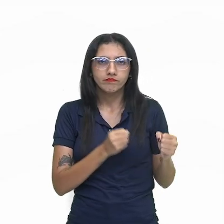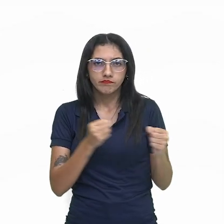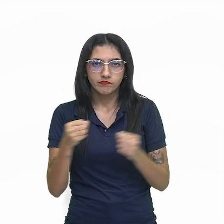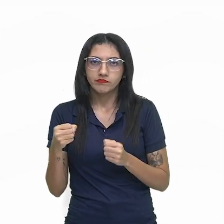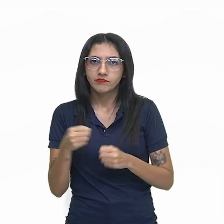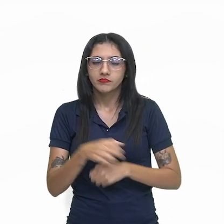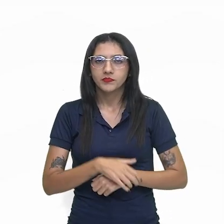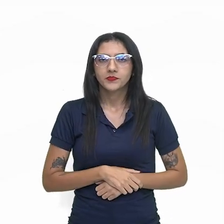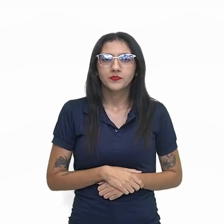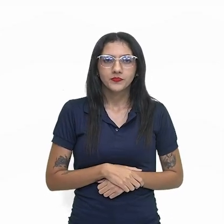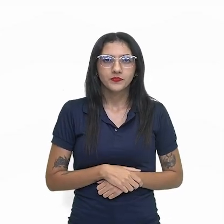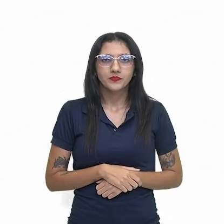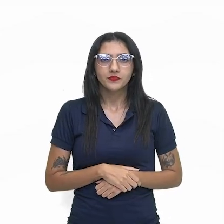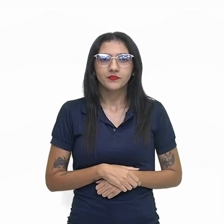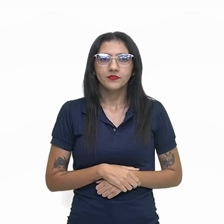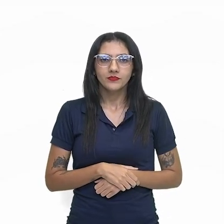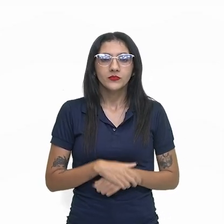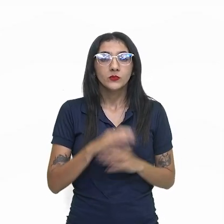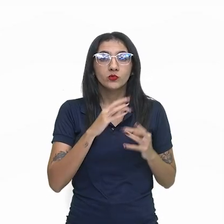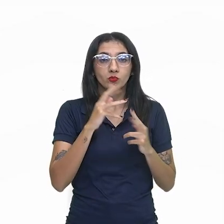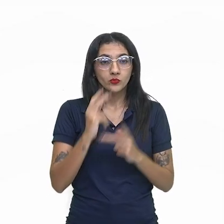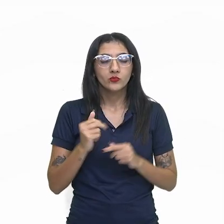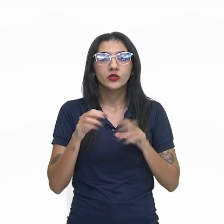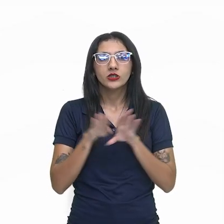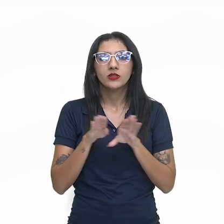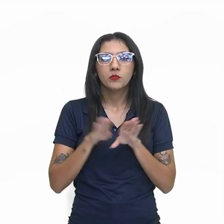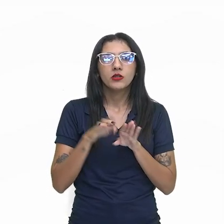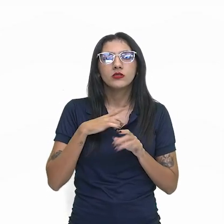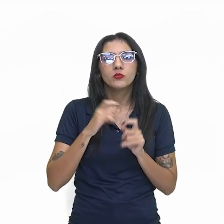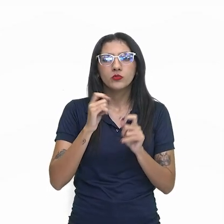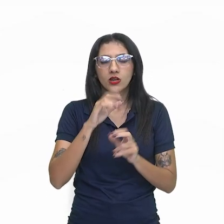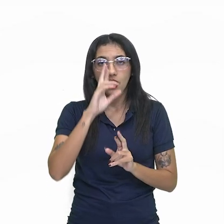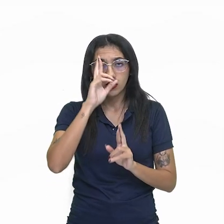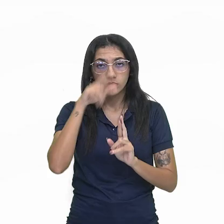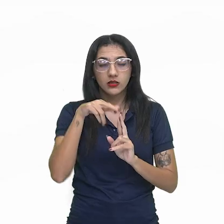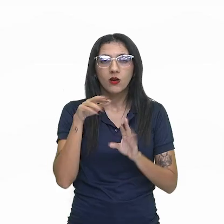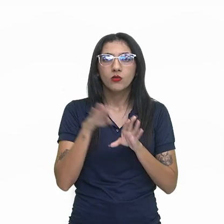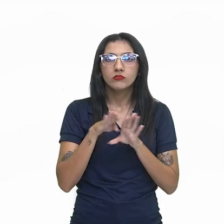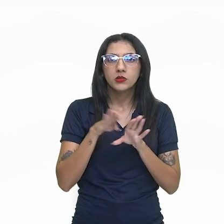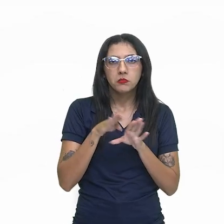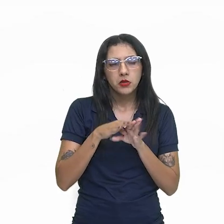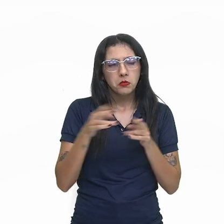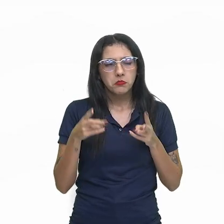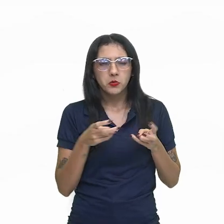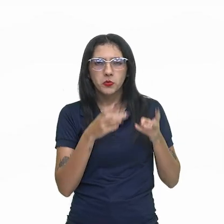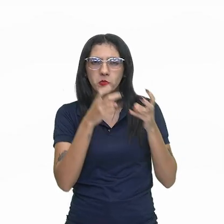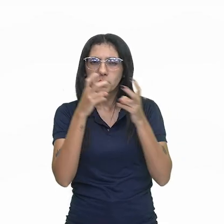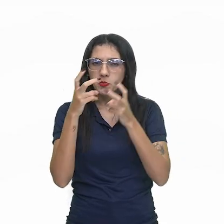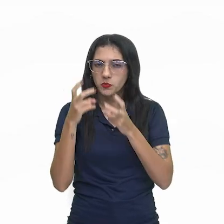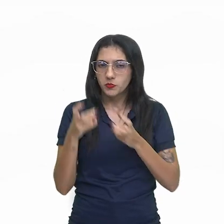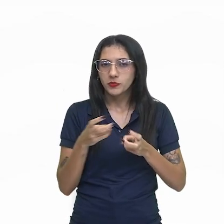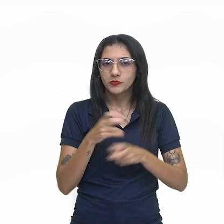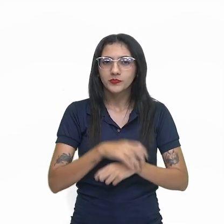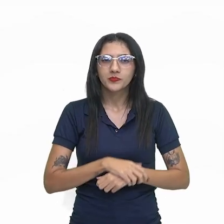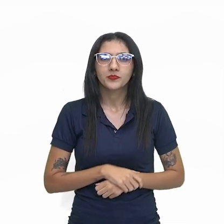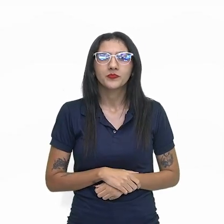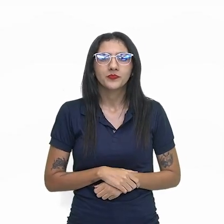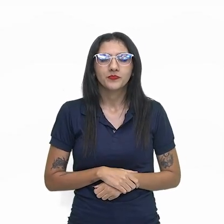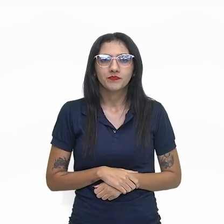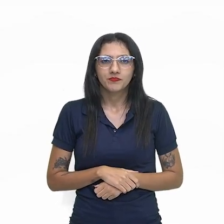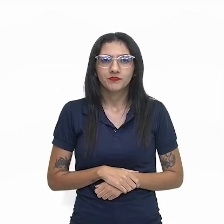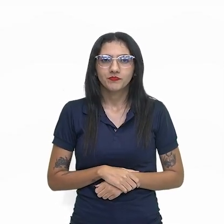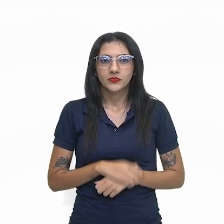E tudo isso vai aí fundamentado na razão e na observação da realidade. A sociedade surgida